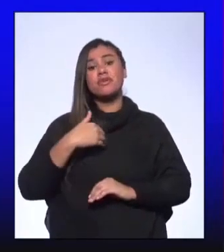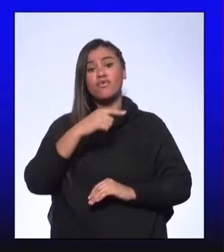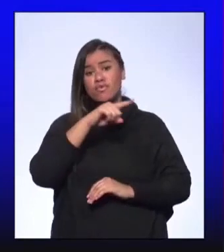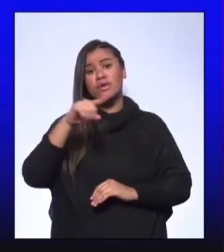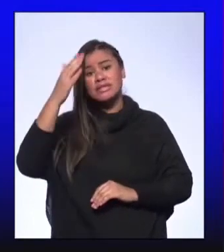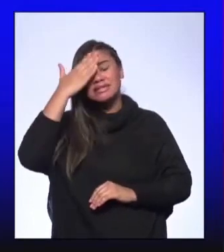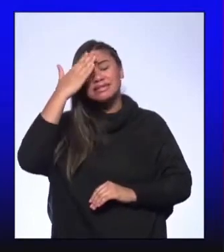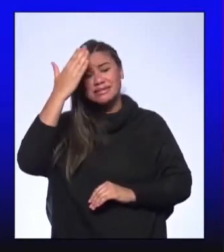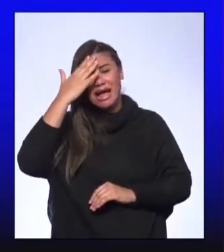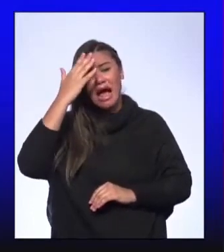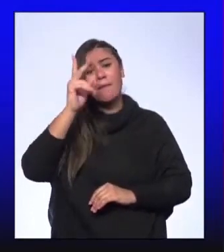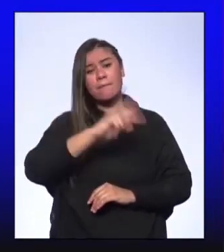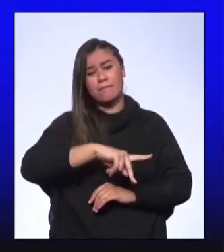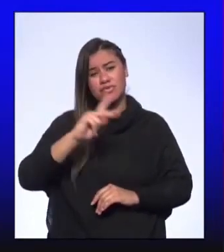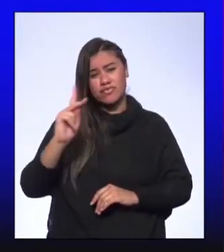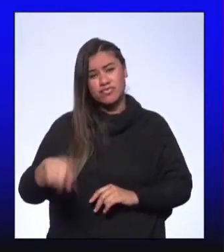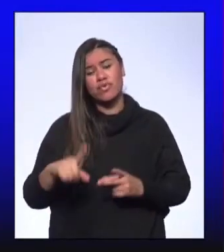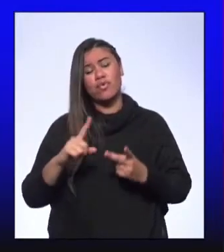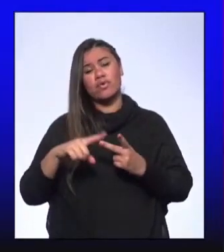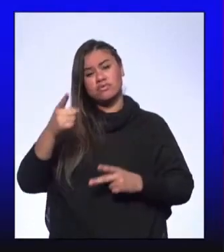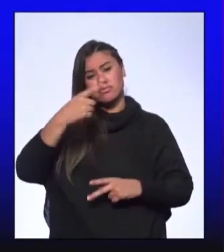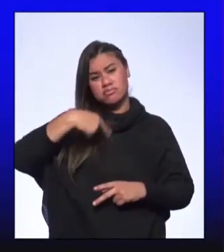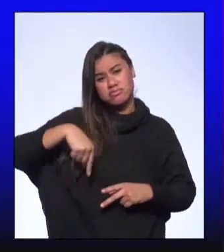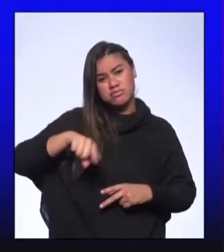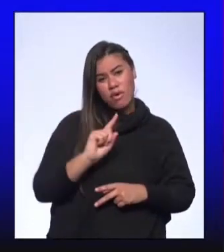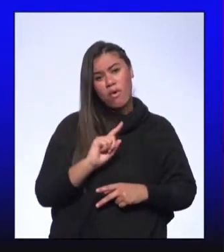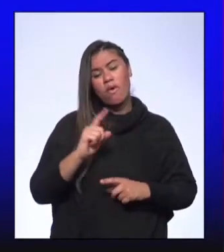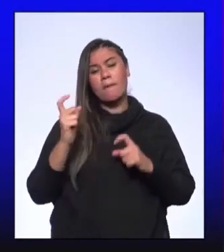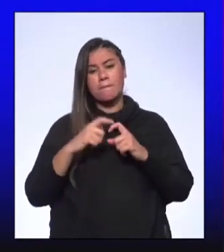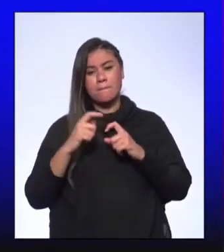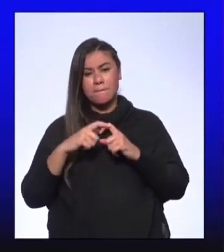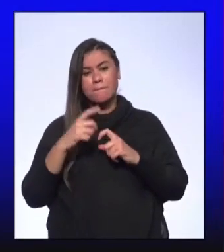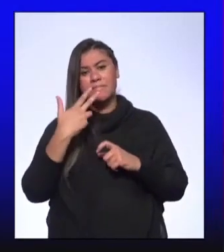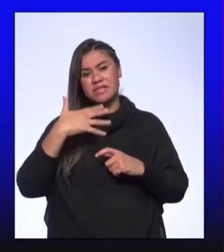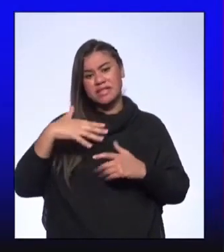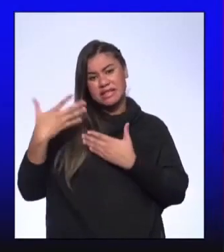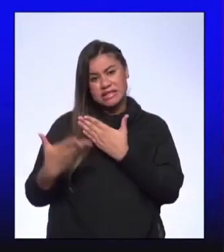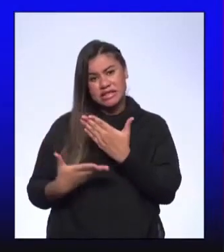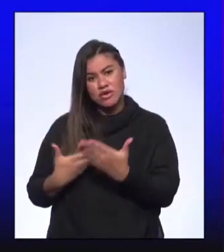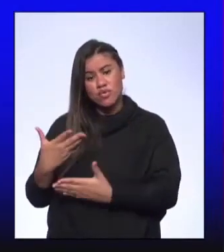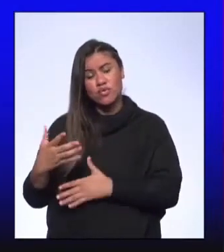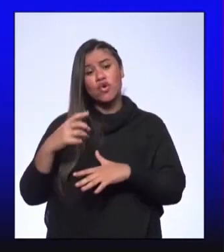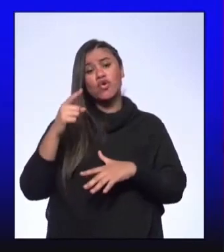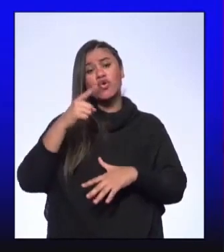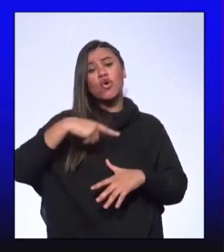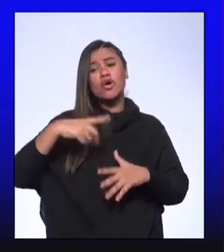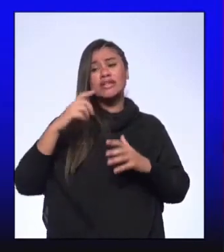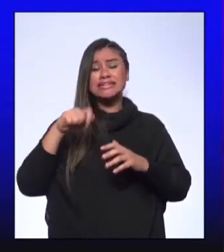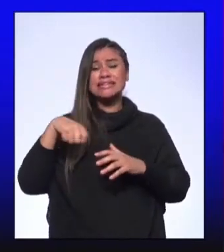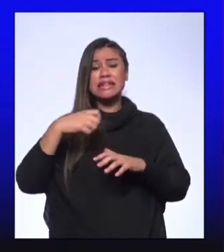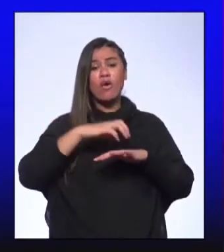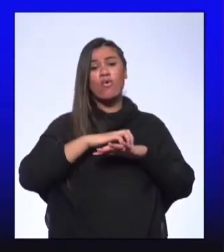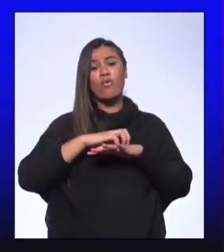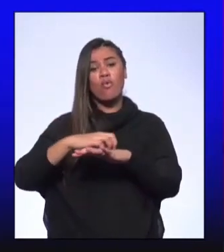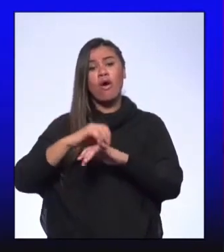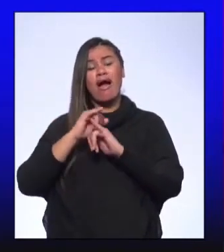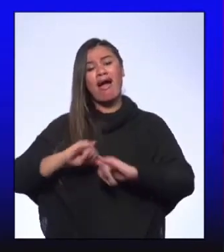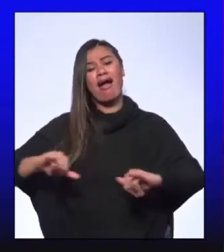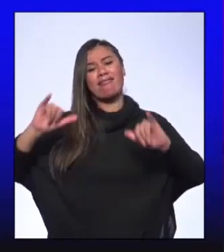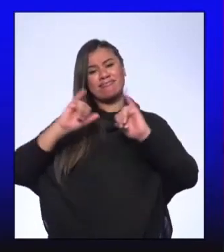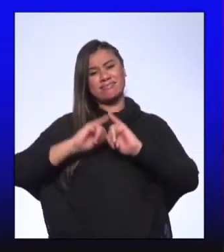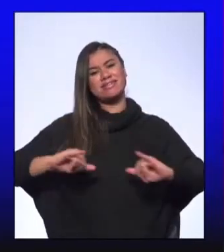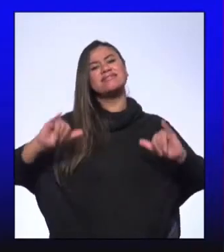vocês, professores, como nós, pediatras, nós somos importantes veículos de informação de violência e de